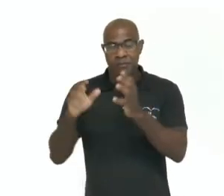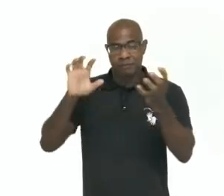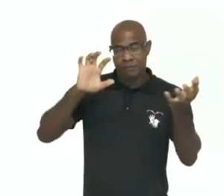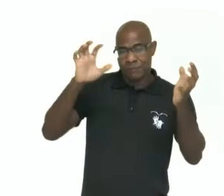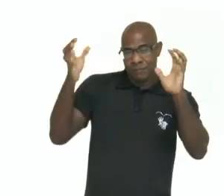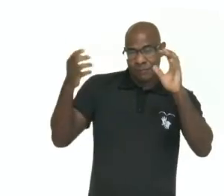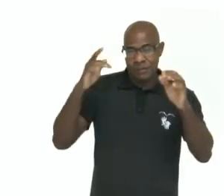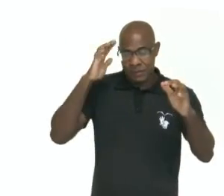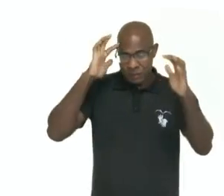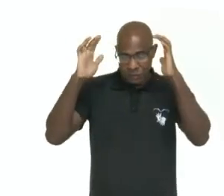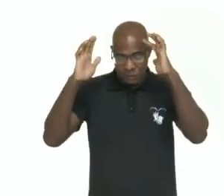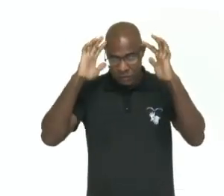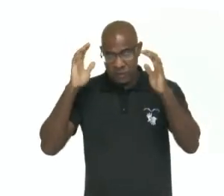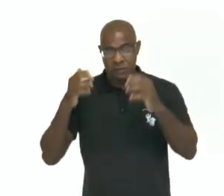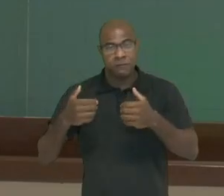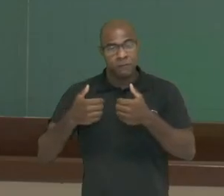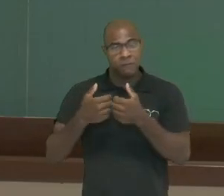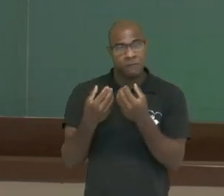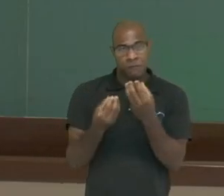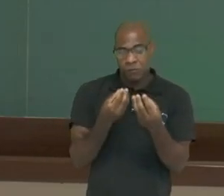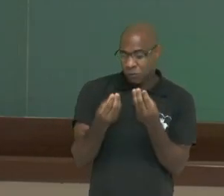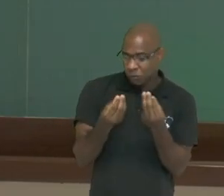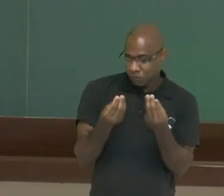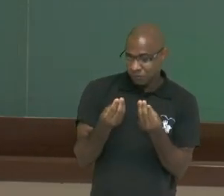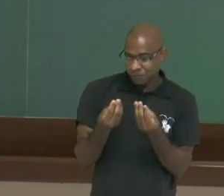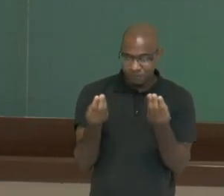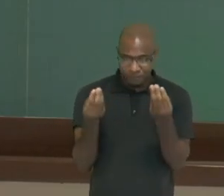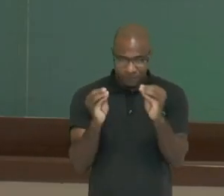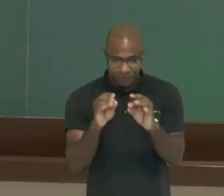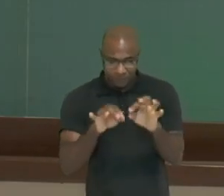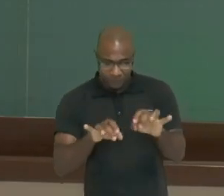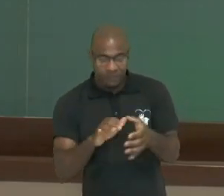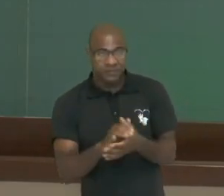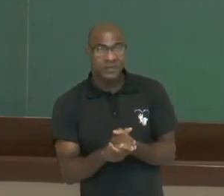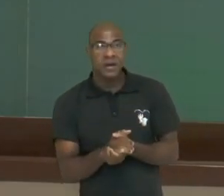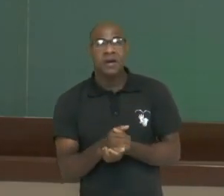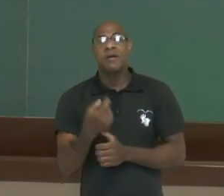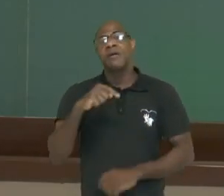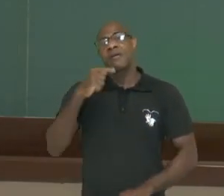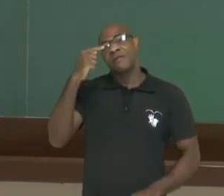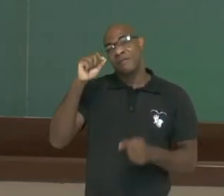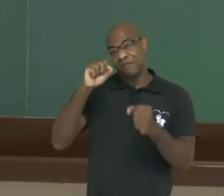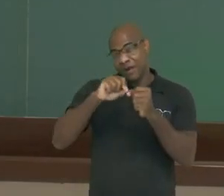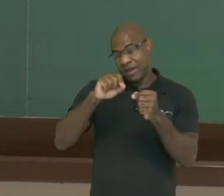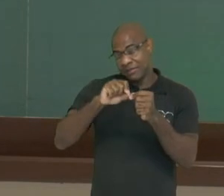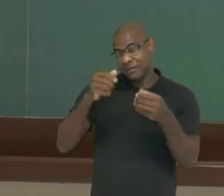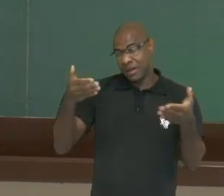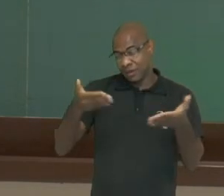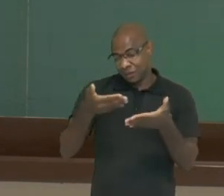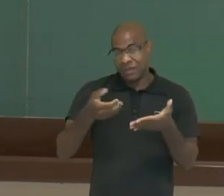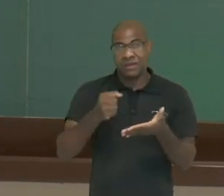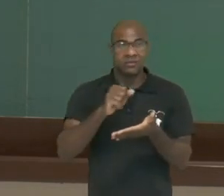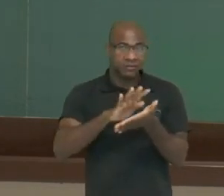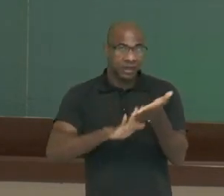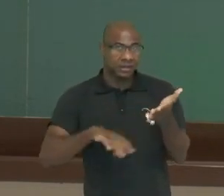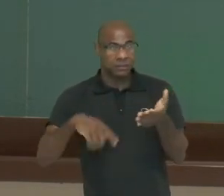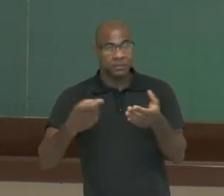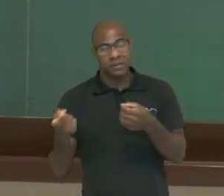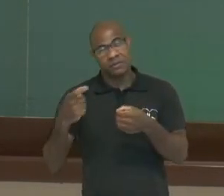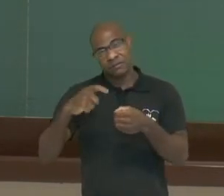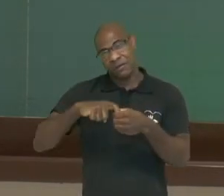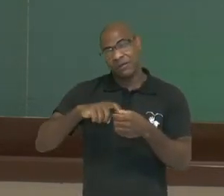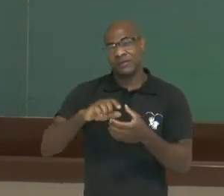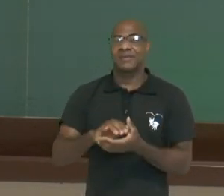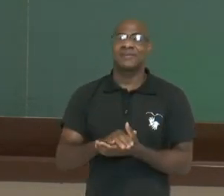teorias físicas. Meu querido e minha querida, vamos fazendo aí, que eu fico aqui e aguardo vocês. E já volto, hein? Vai